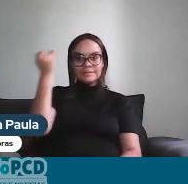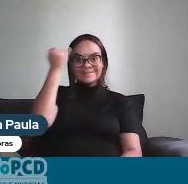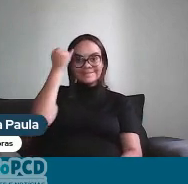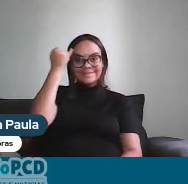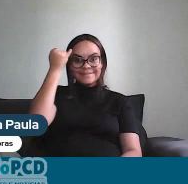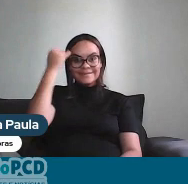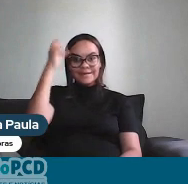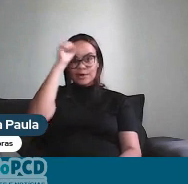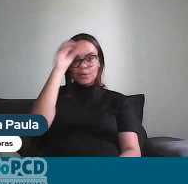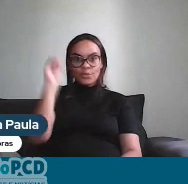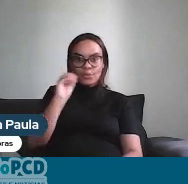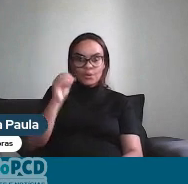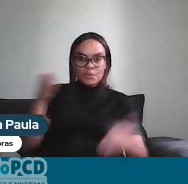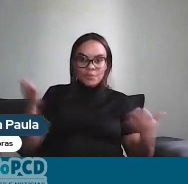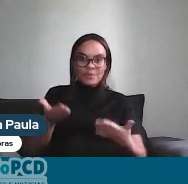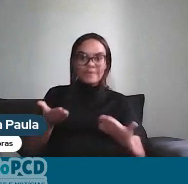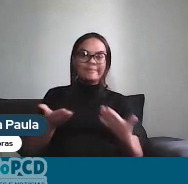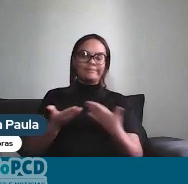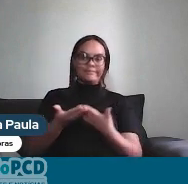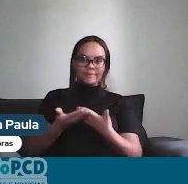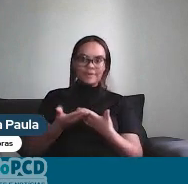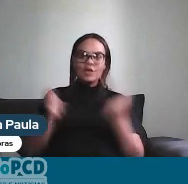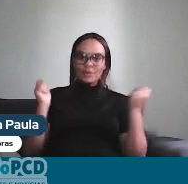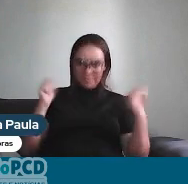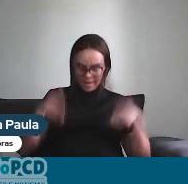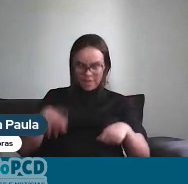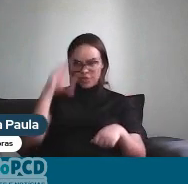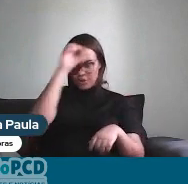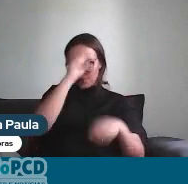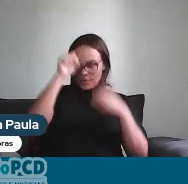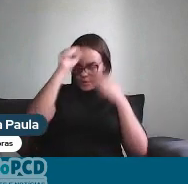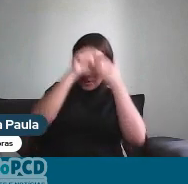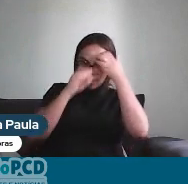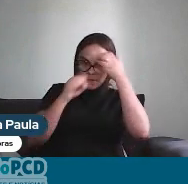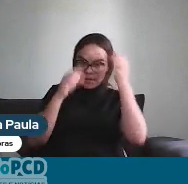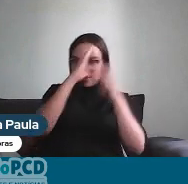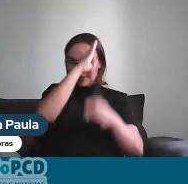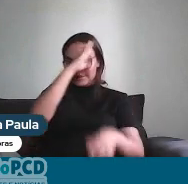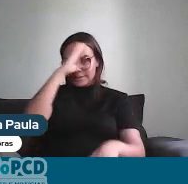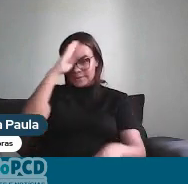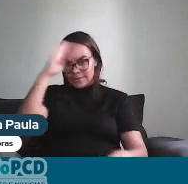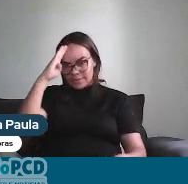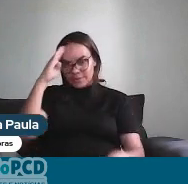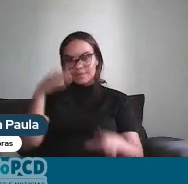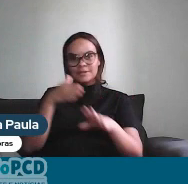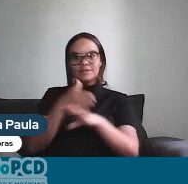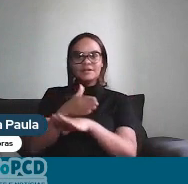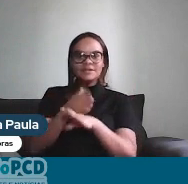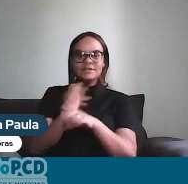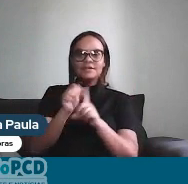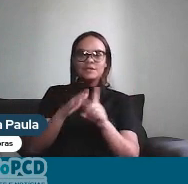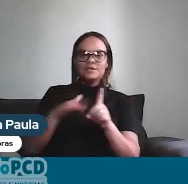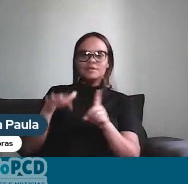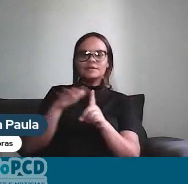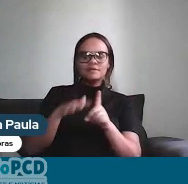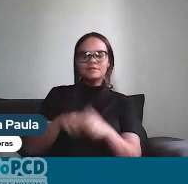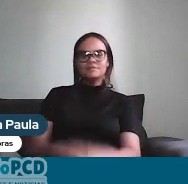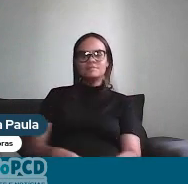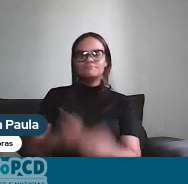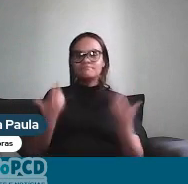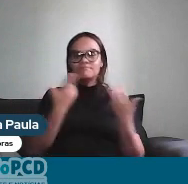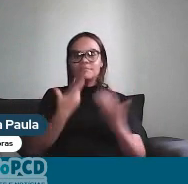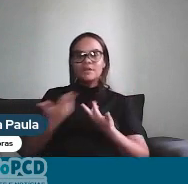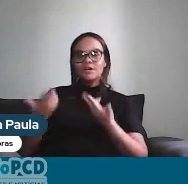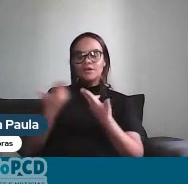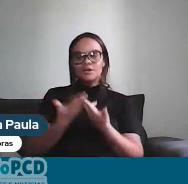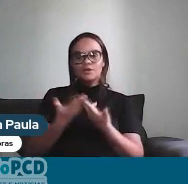aprendia nada, e hoje nós sabemos que são capazes de se alfabetizar, de participar da sociedade. A mesma coisa nós